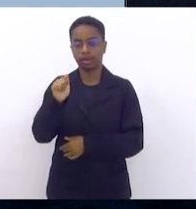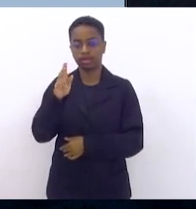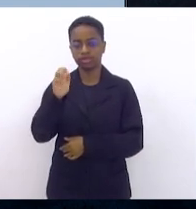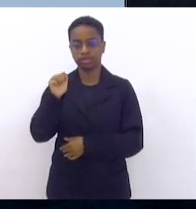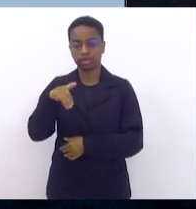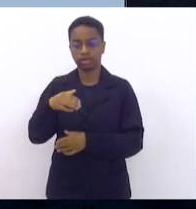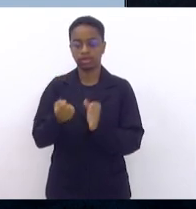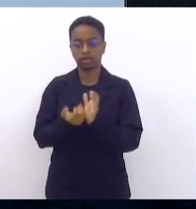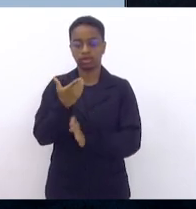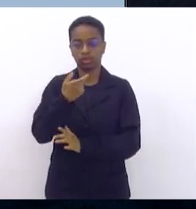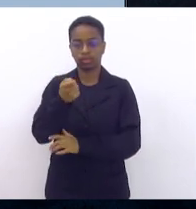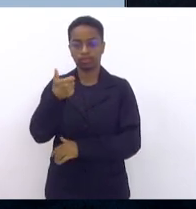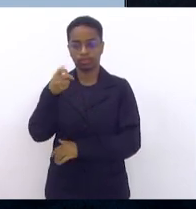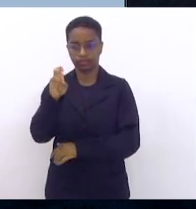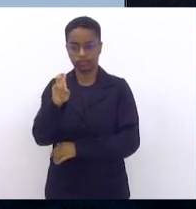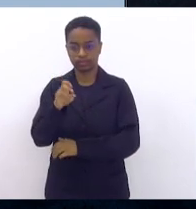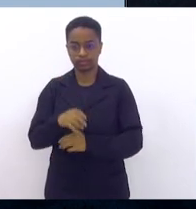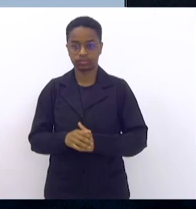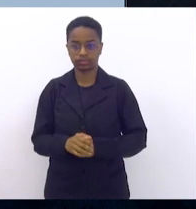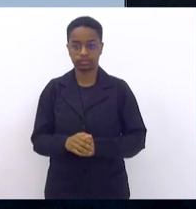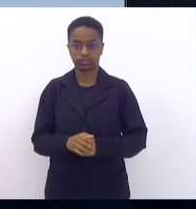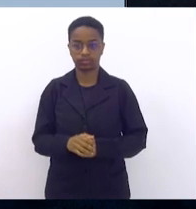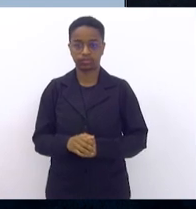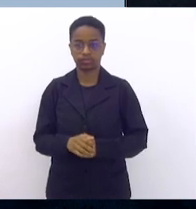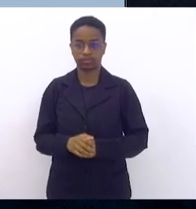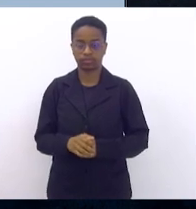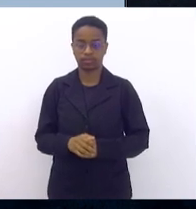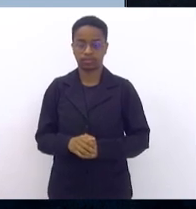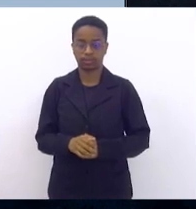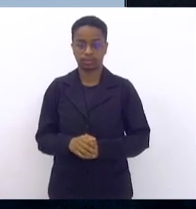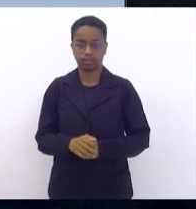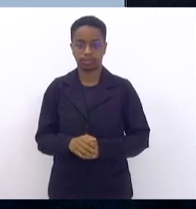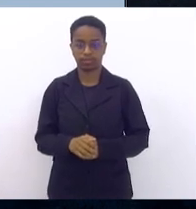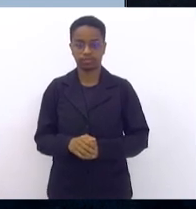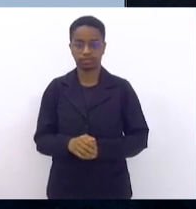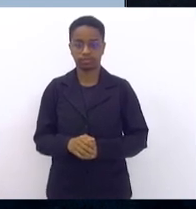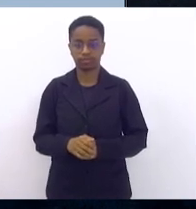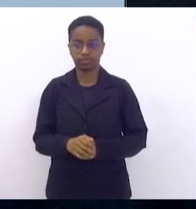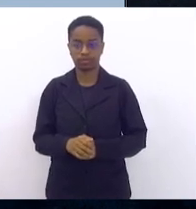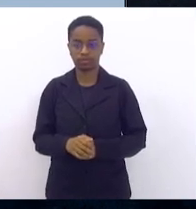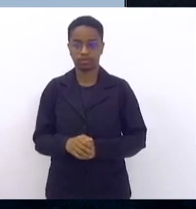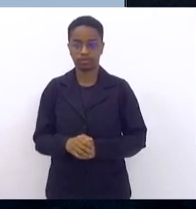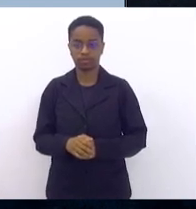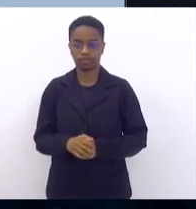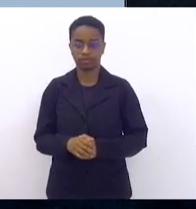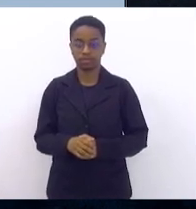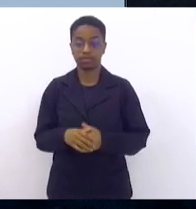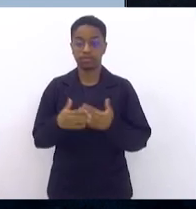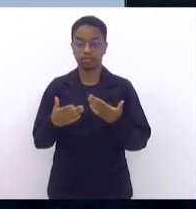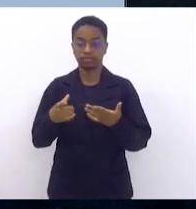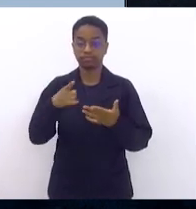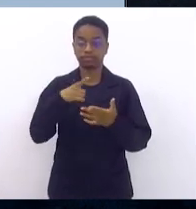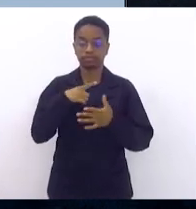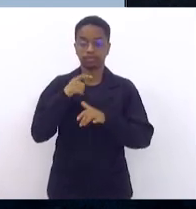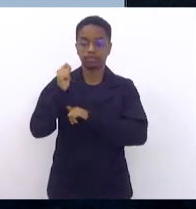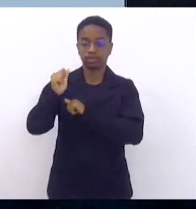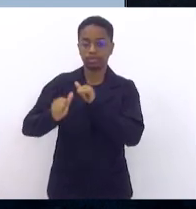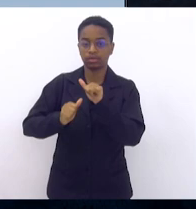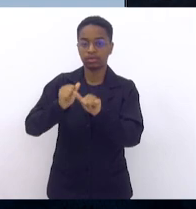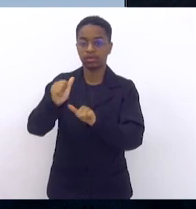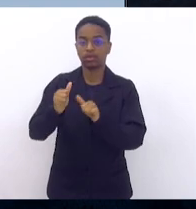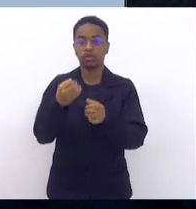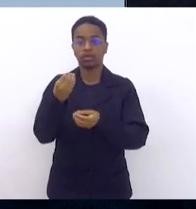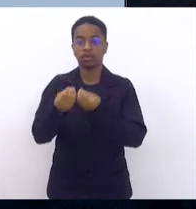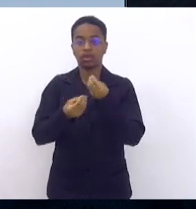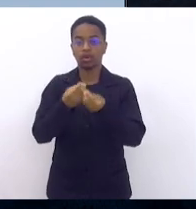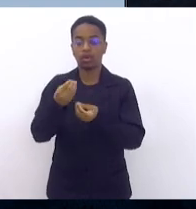2015 pode passar um pouquinho e ele vai então gerar uma regulação de como